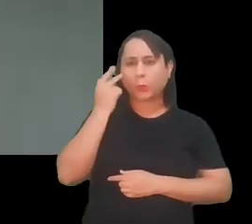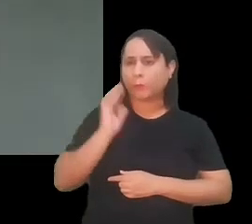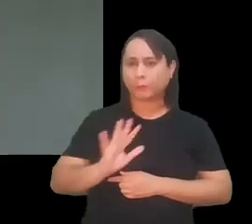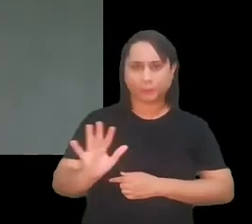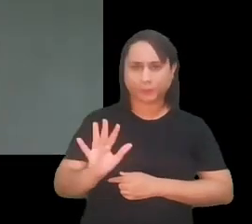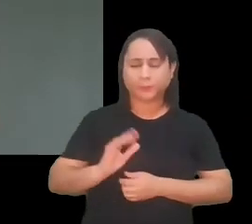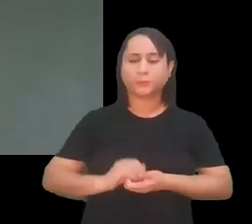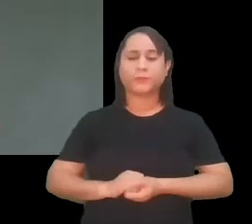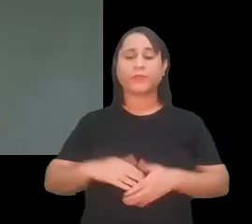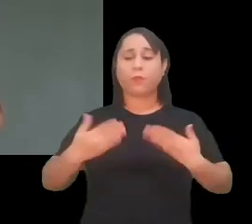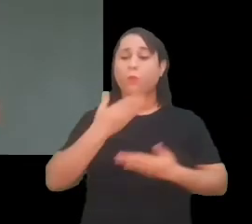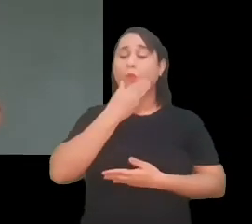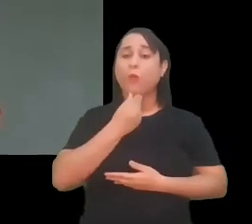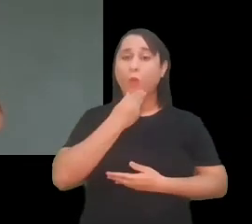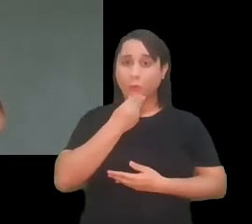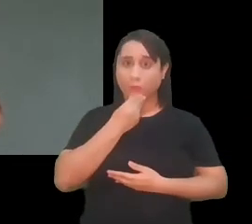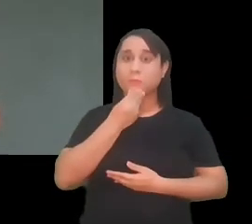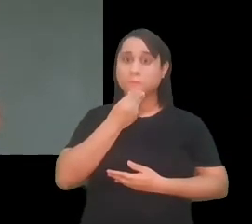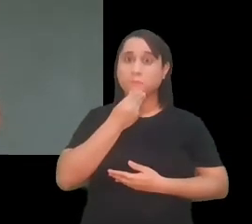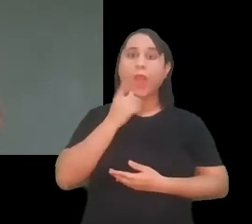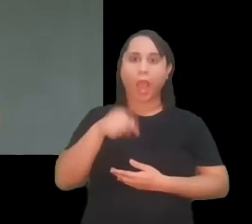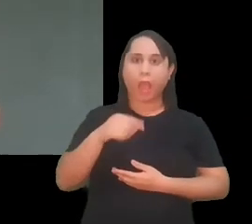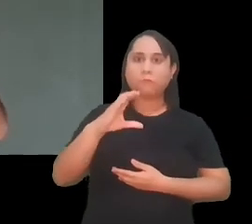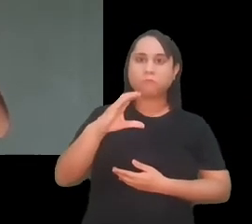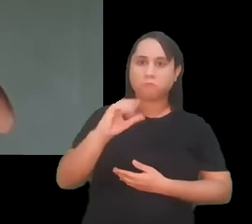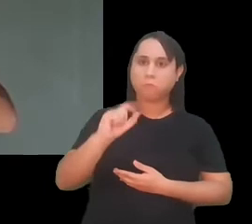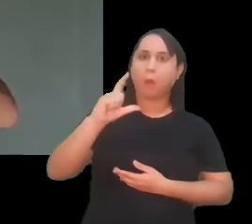vai ser dominante. Em homem,